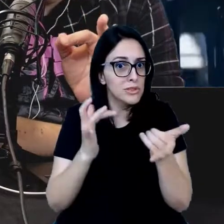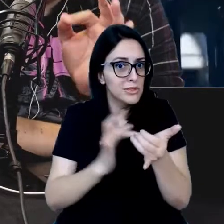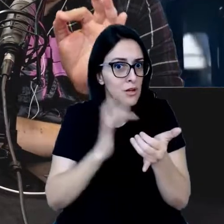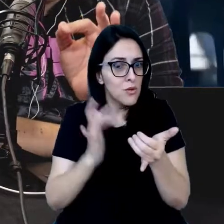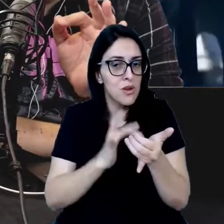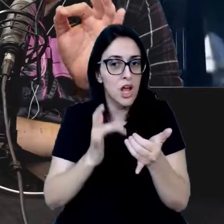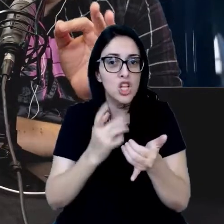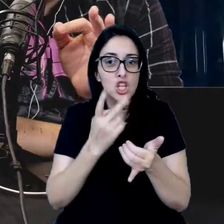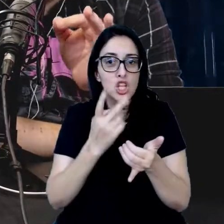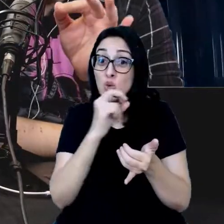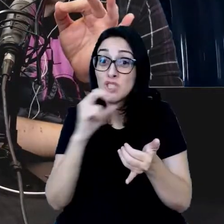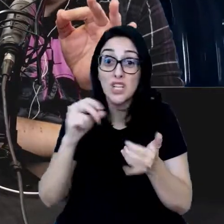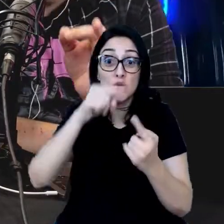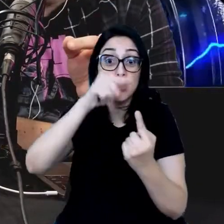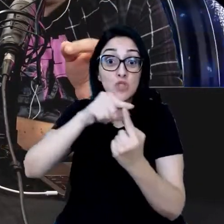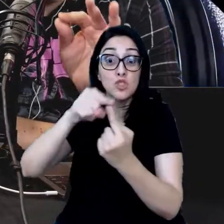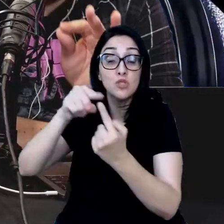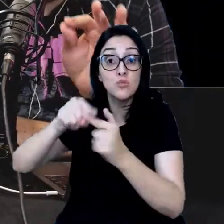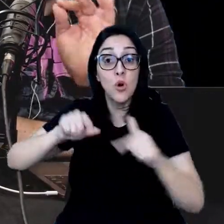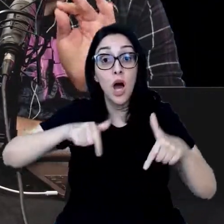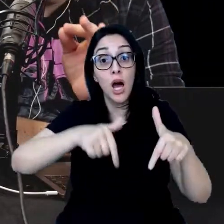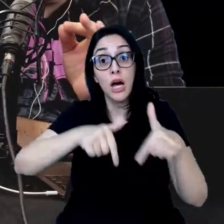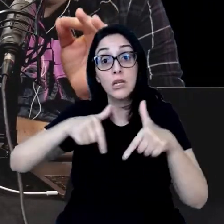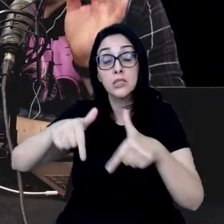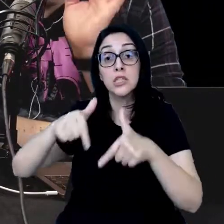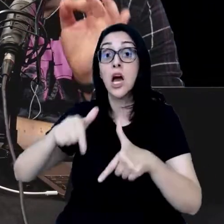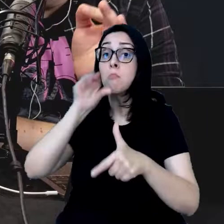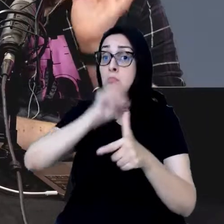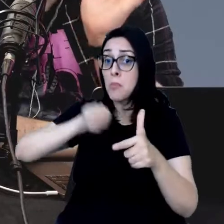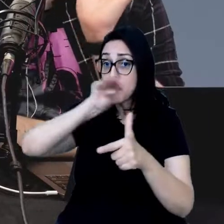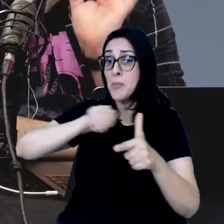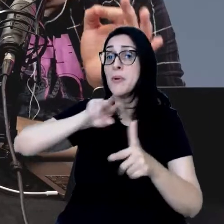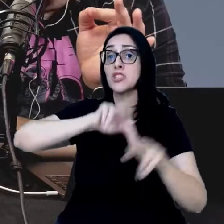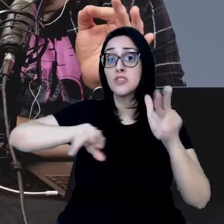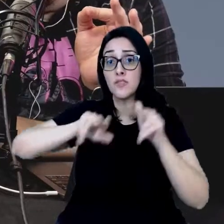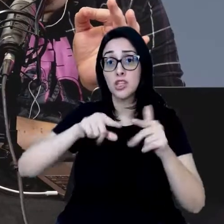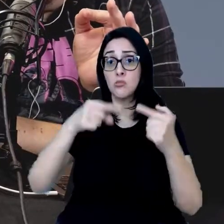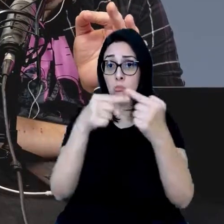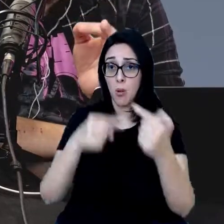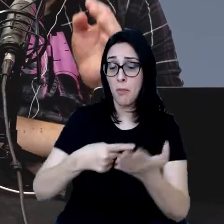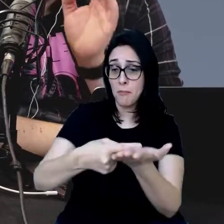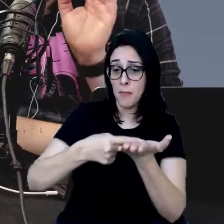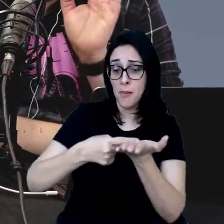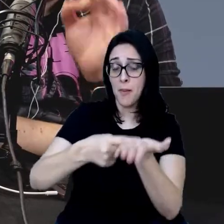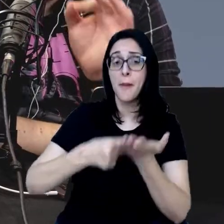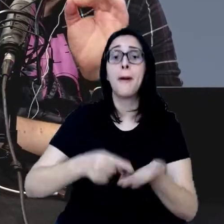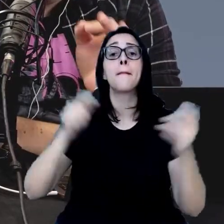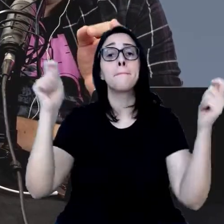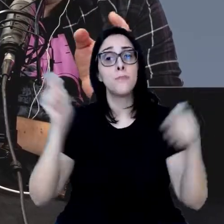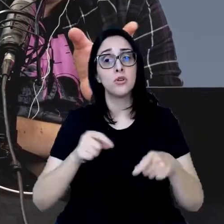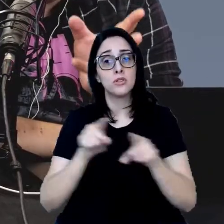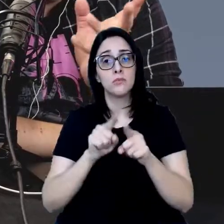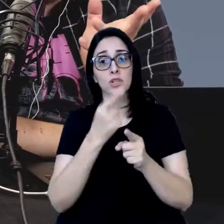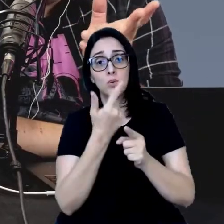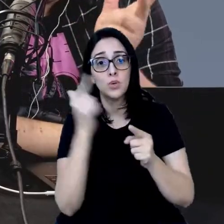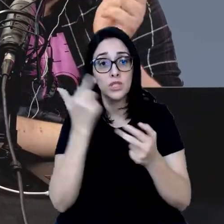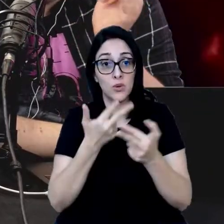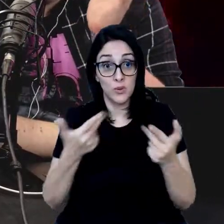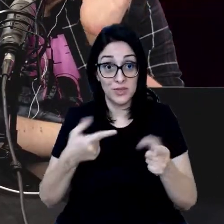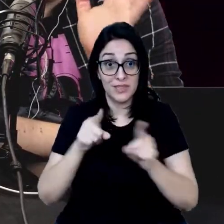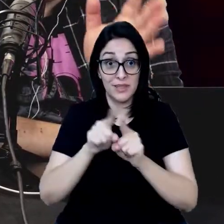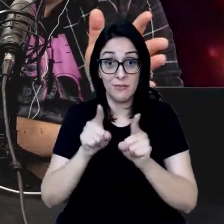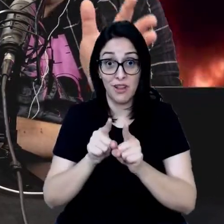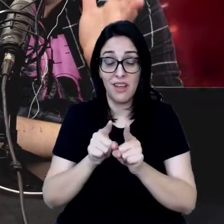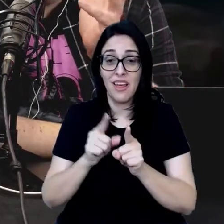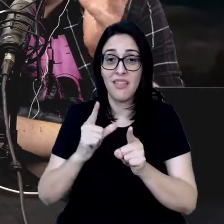de 200 tipos de ações e falas que você pode combinar. E, além de tudo, ele tem... Se não me